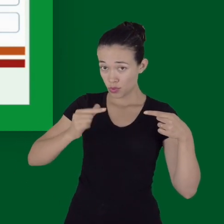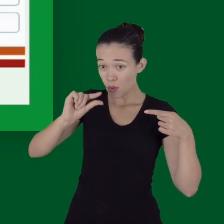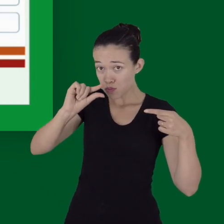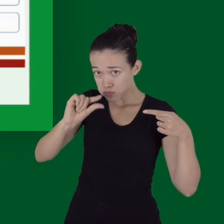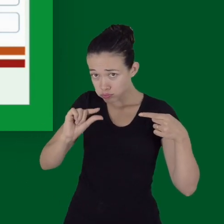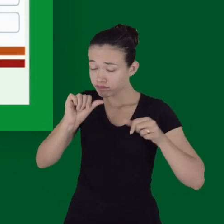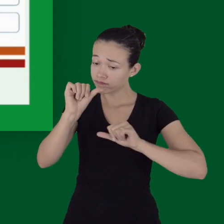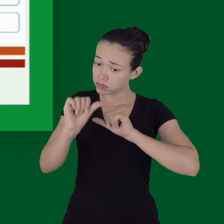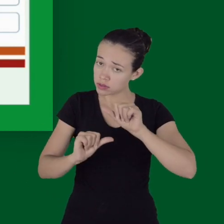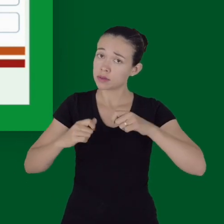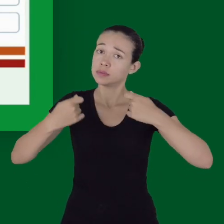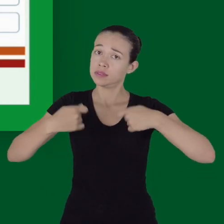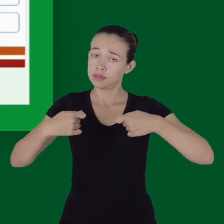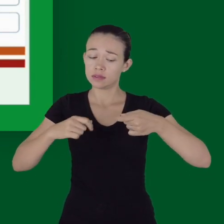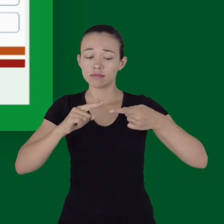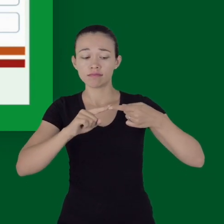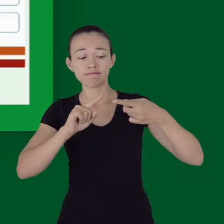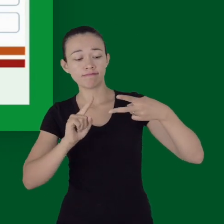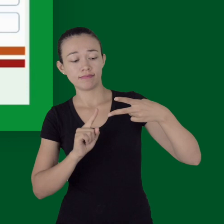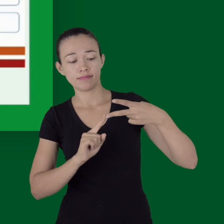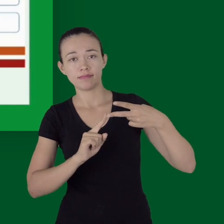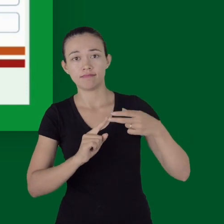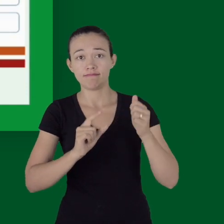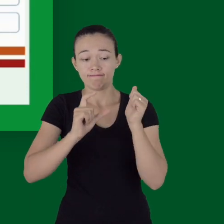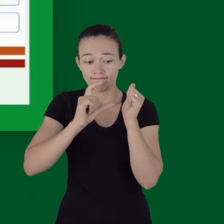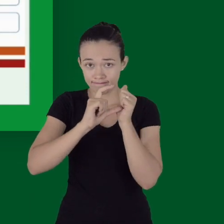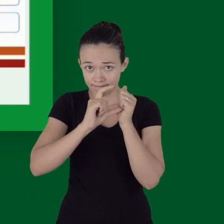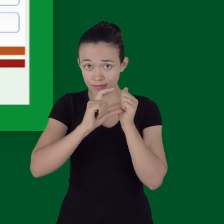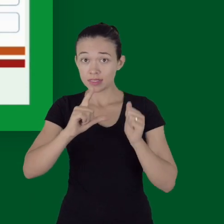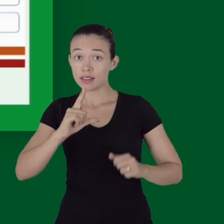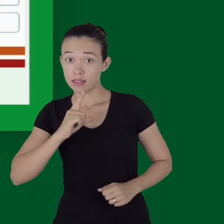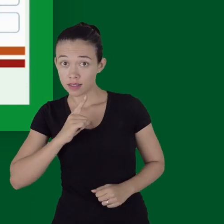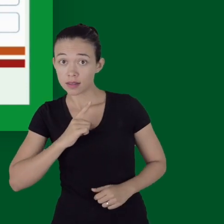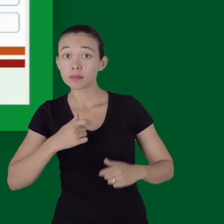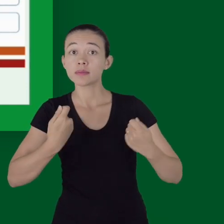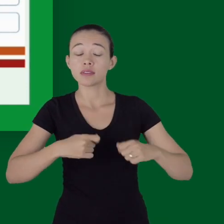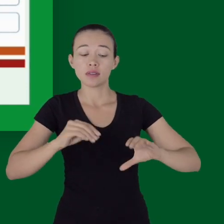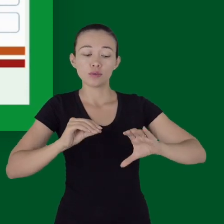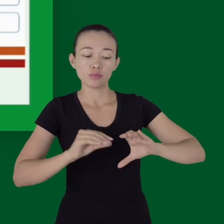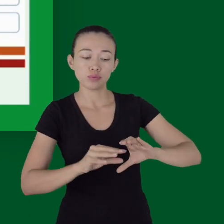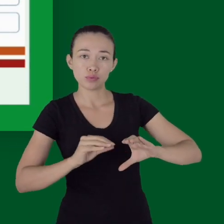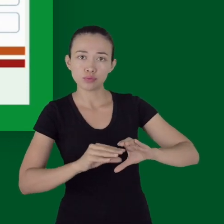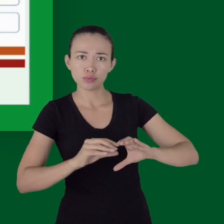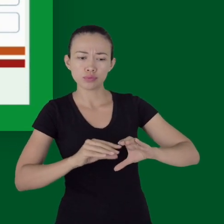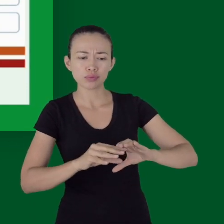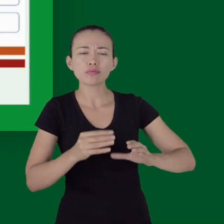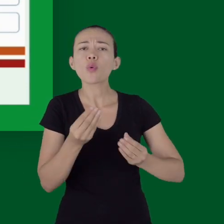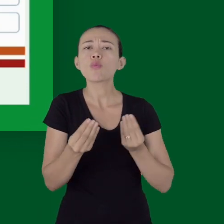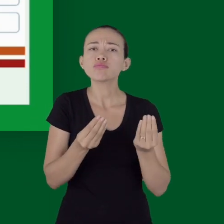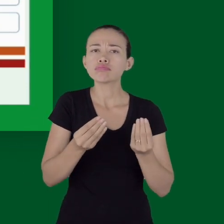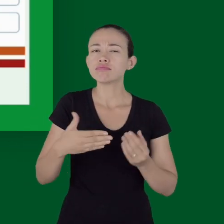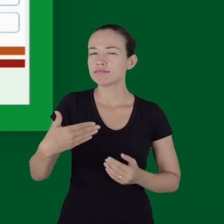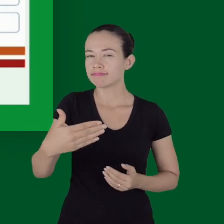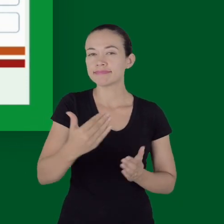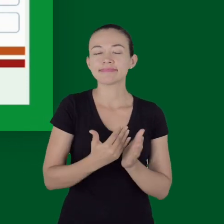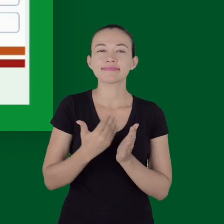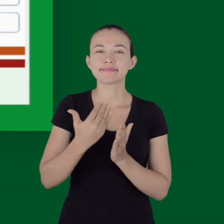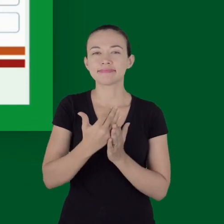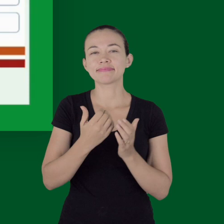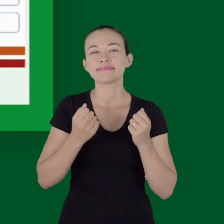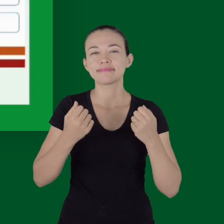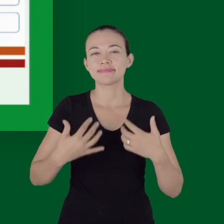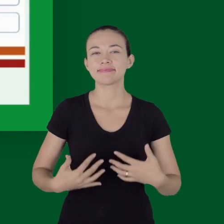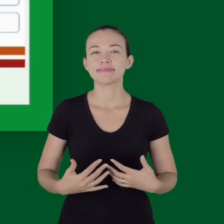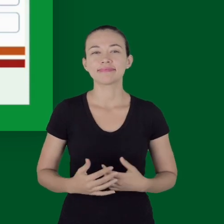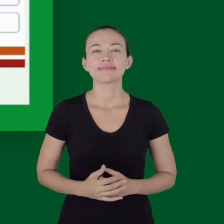reverter a hipóxia e a acidemia com as 5 respirações de resgate, que a gente vai falar em que caso a gente vai fazer uso dessa